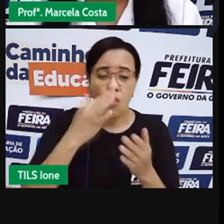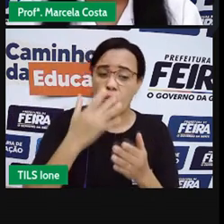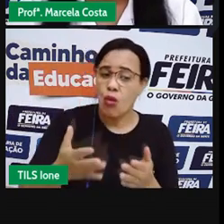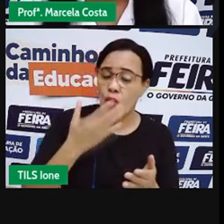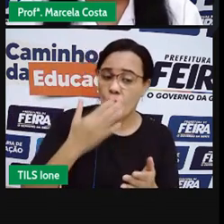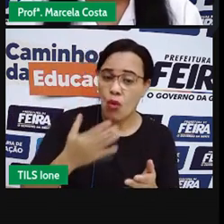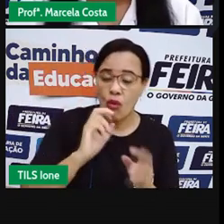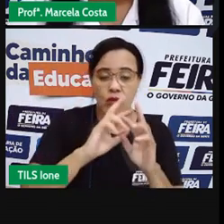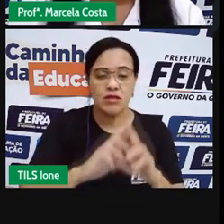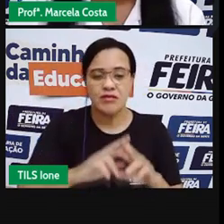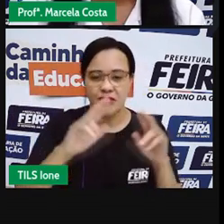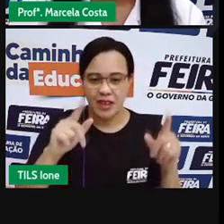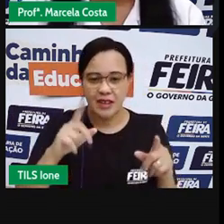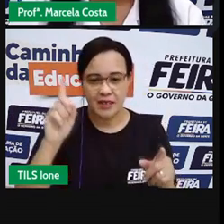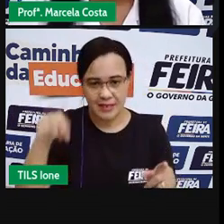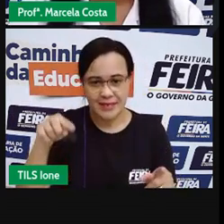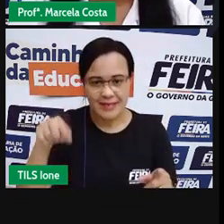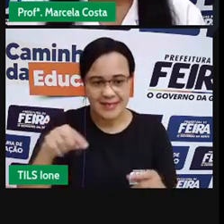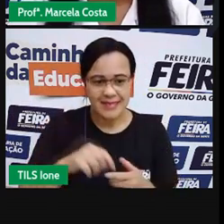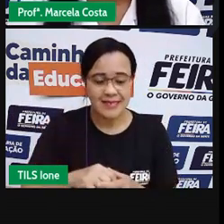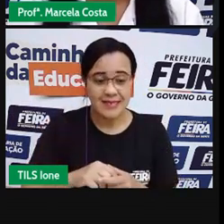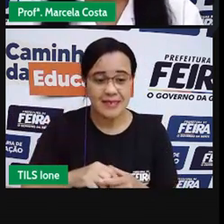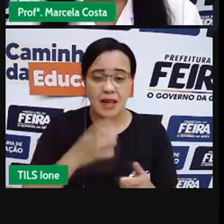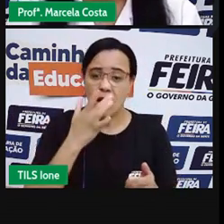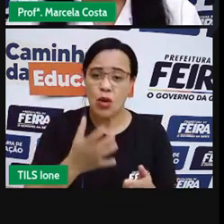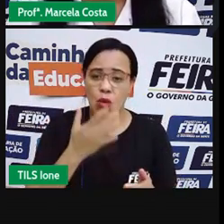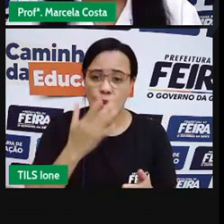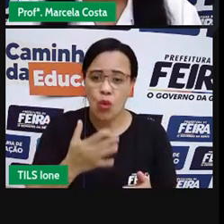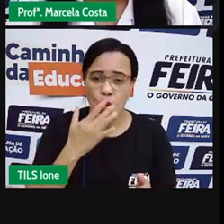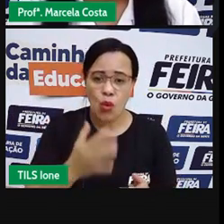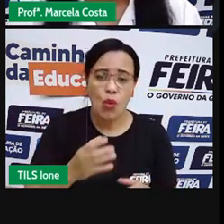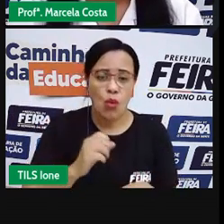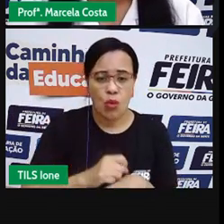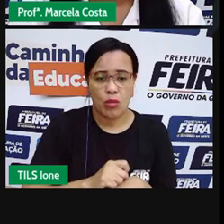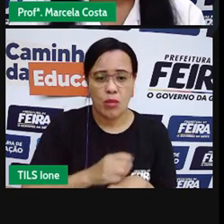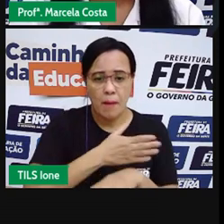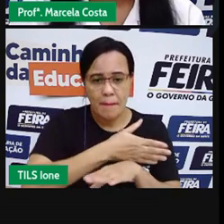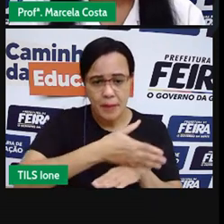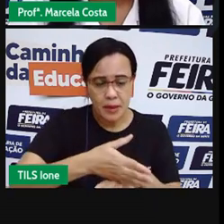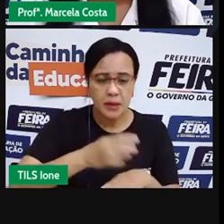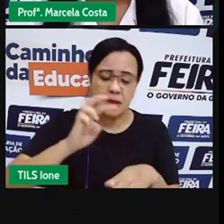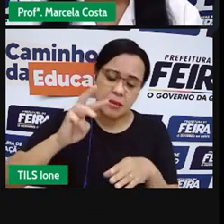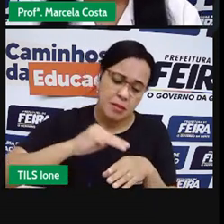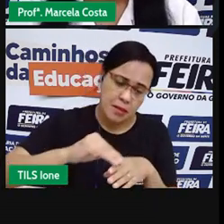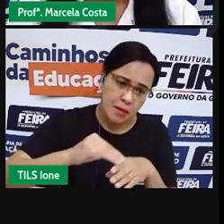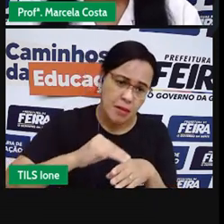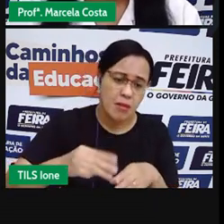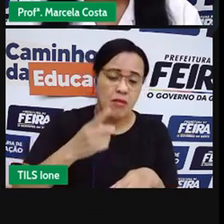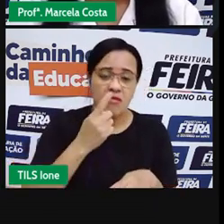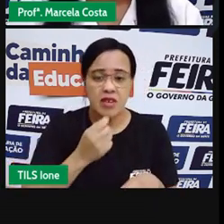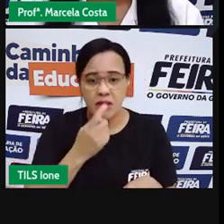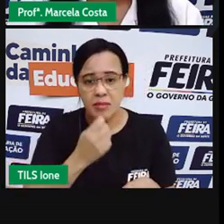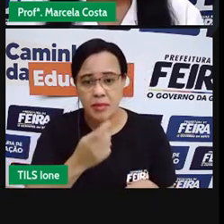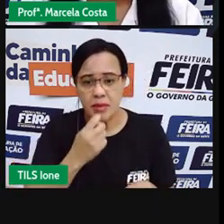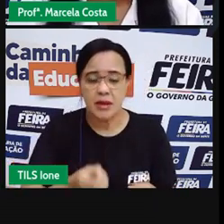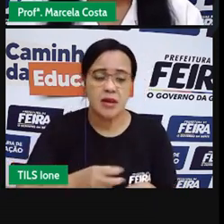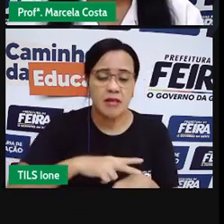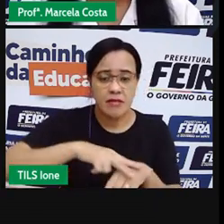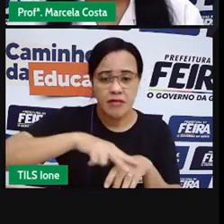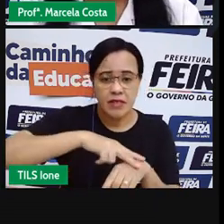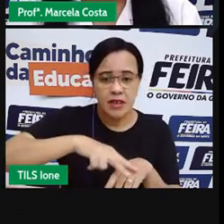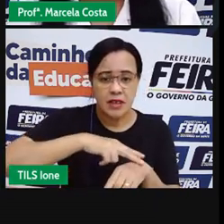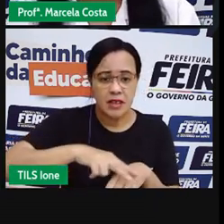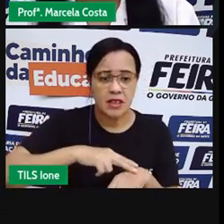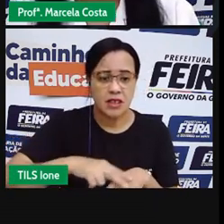mesmo? A coloração da casca pode ser branca, marrom, vermelha, verde